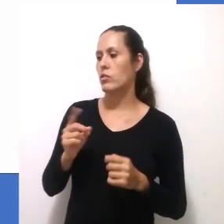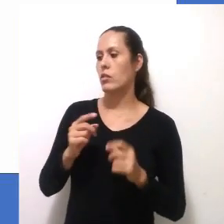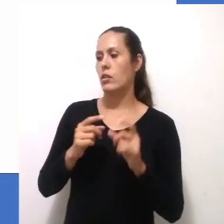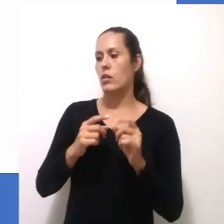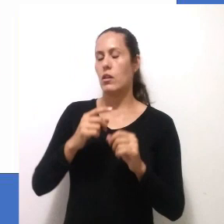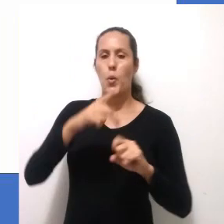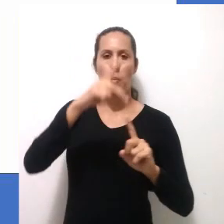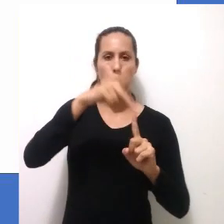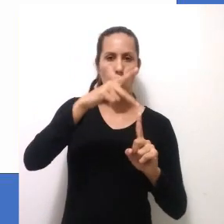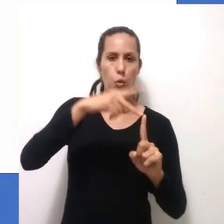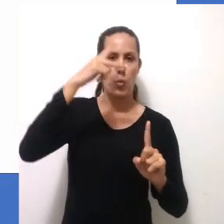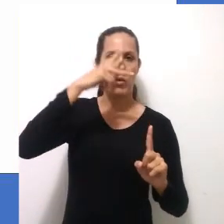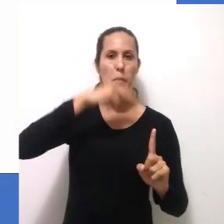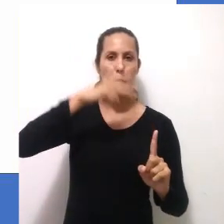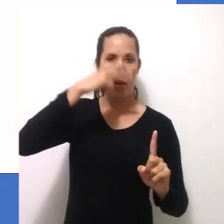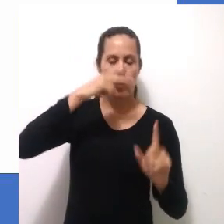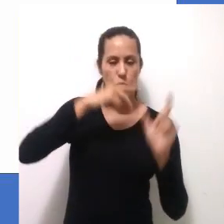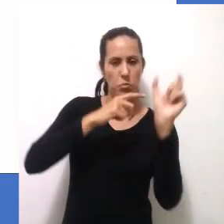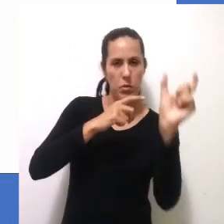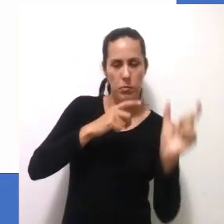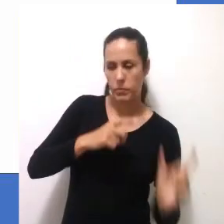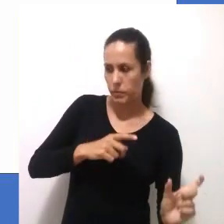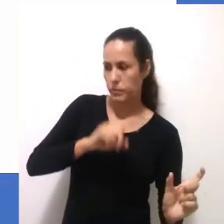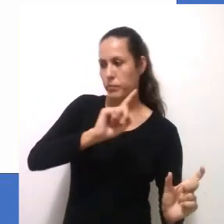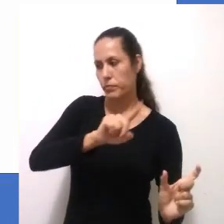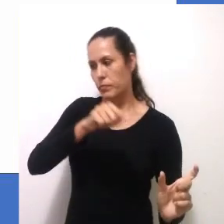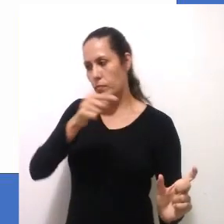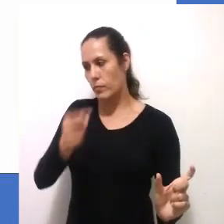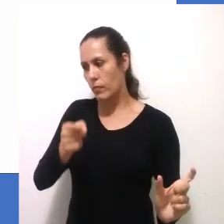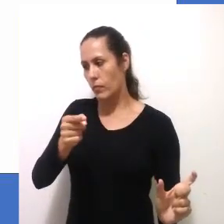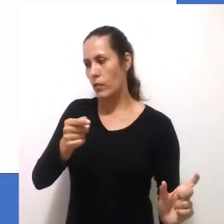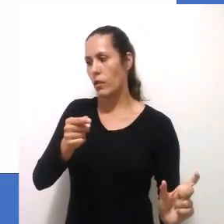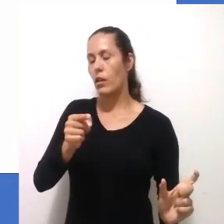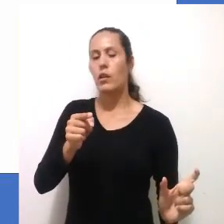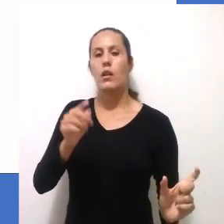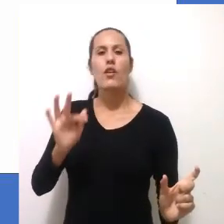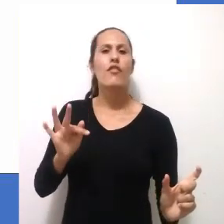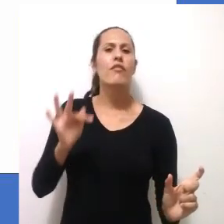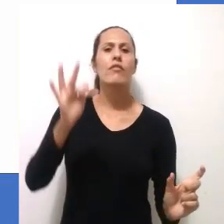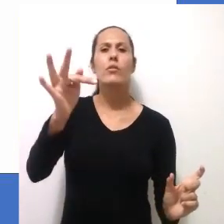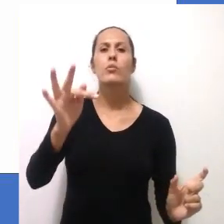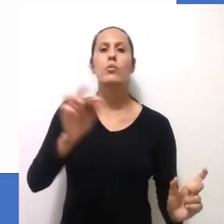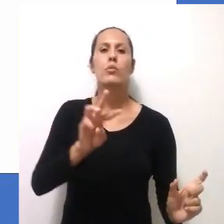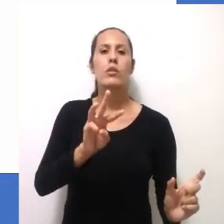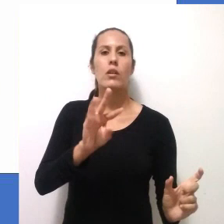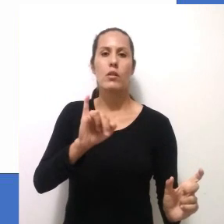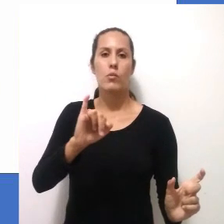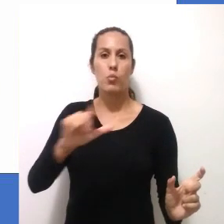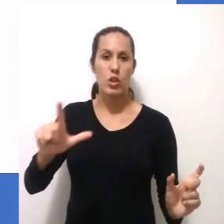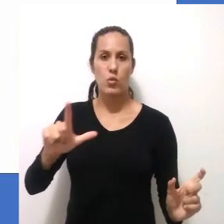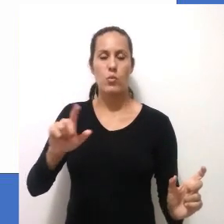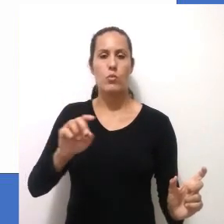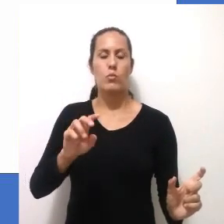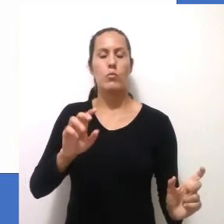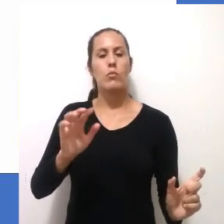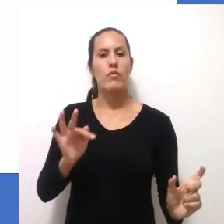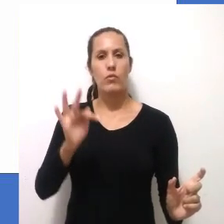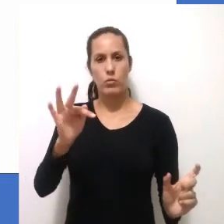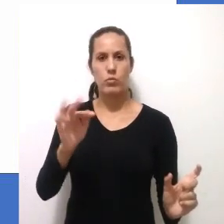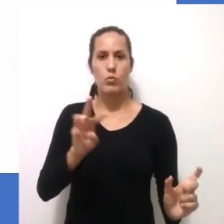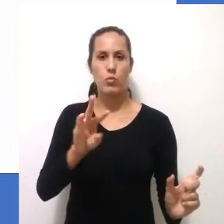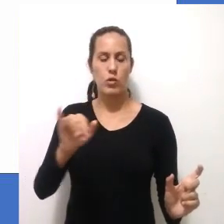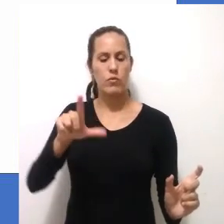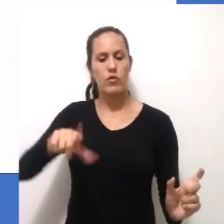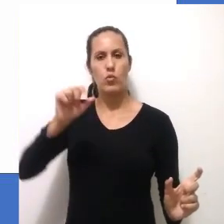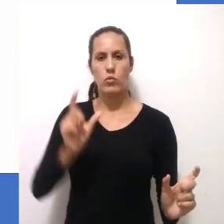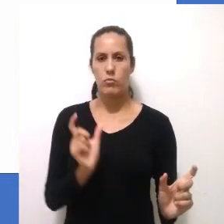mesmos pronomes pessoais. Após ele vem a partícula que indica esse futuro que você decidiu na hora,